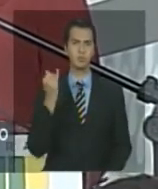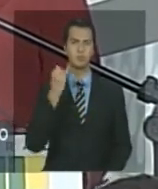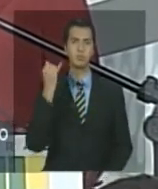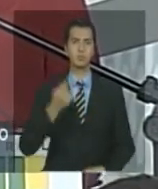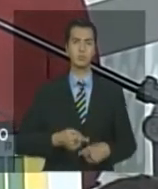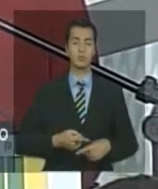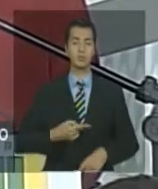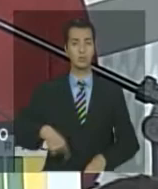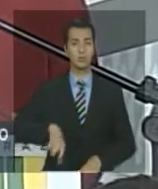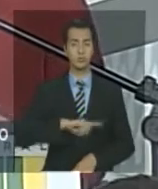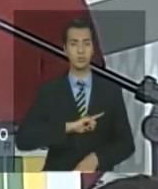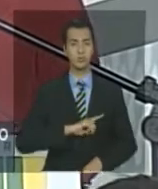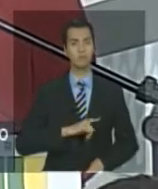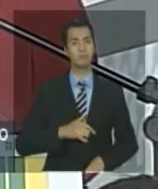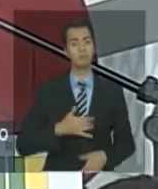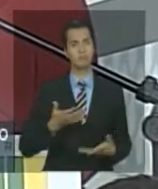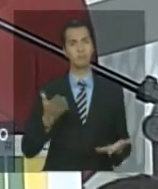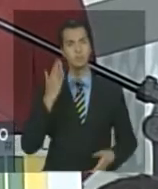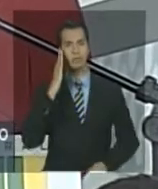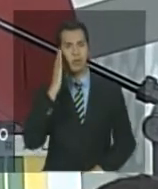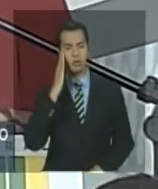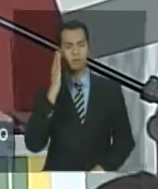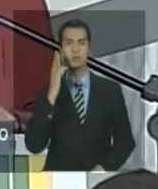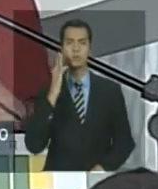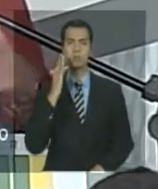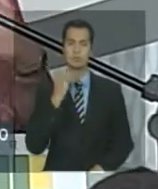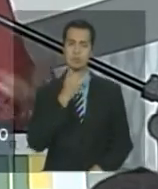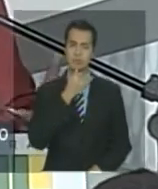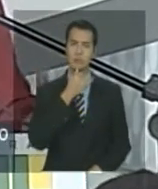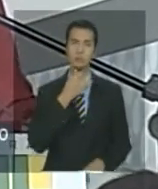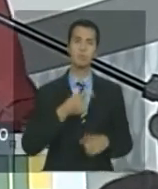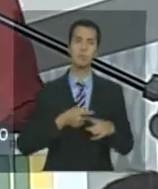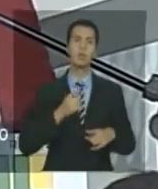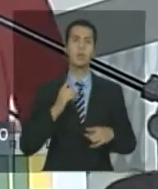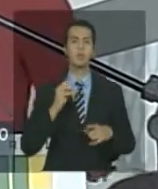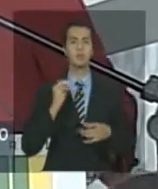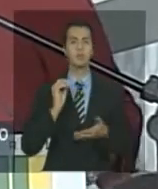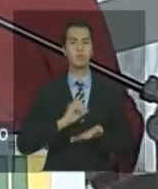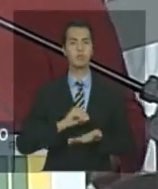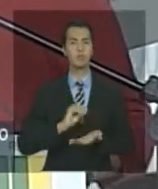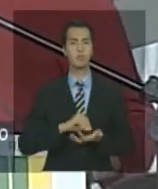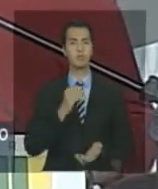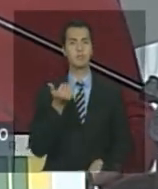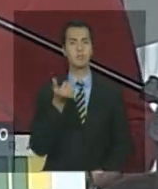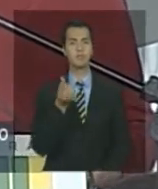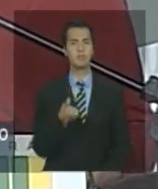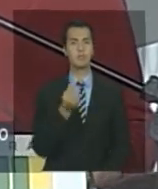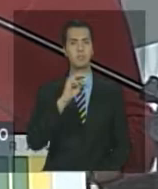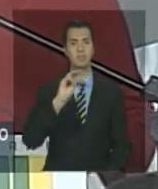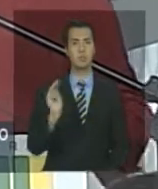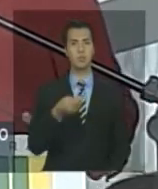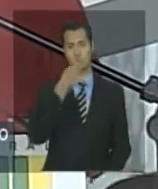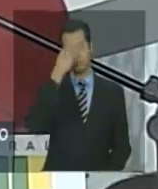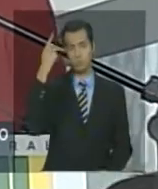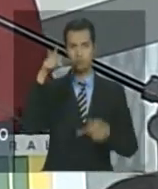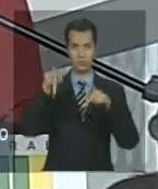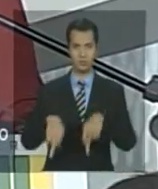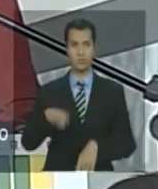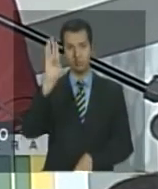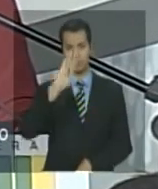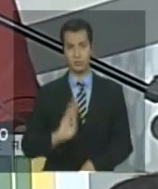nós lamentarmos que ainda tenham 16 milhões de brasileiros e de brasileiras